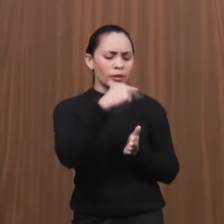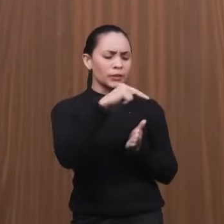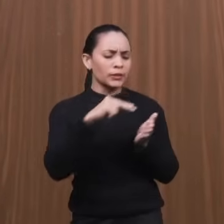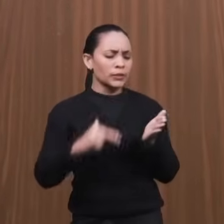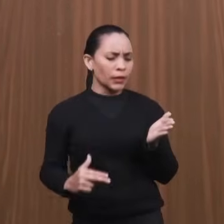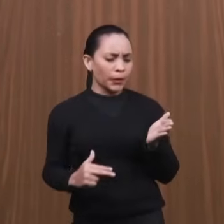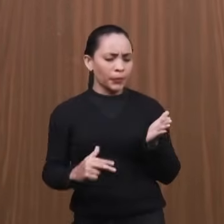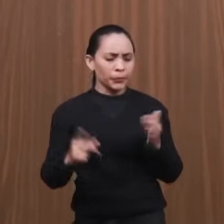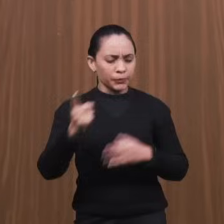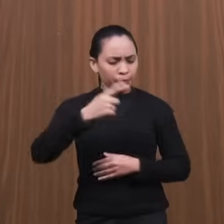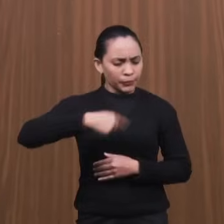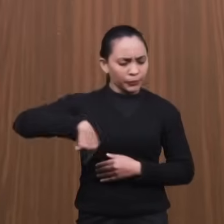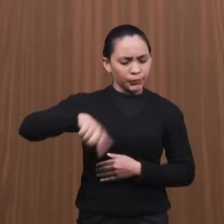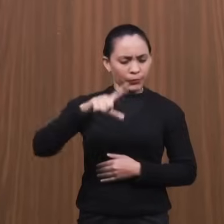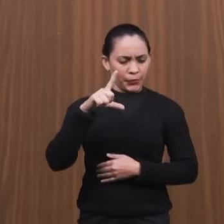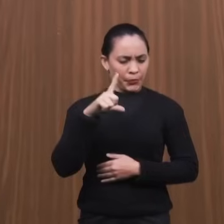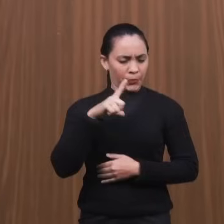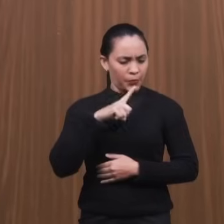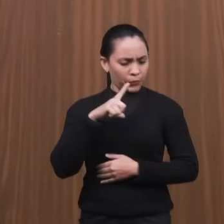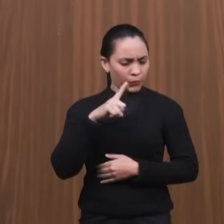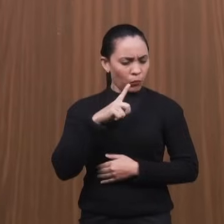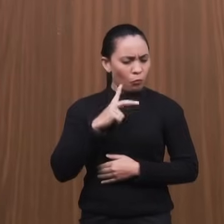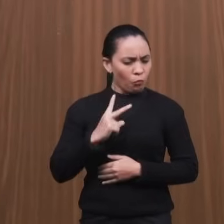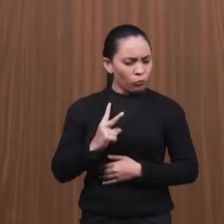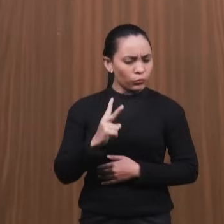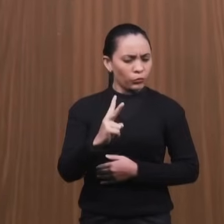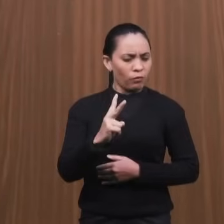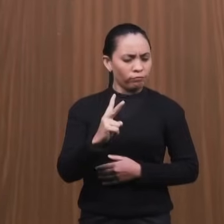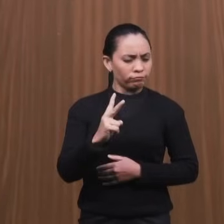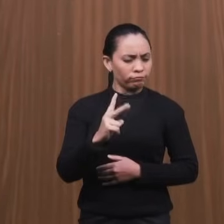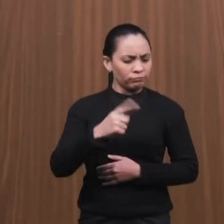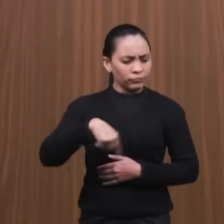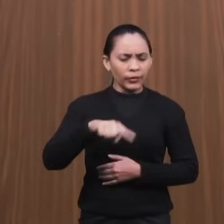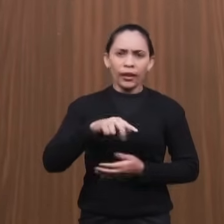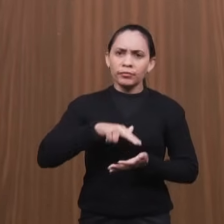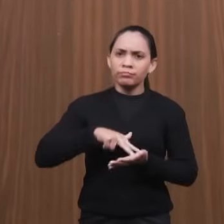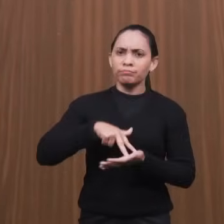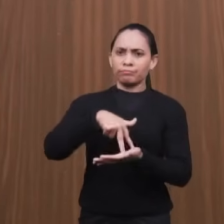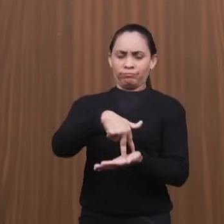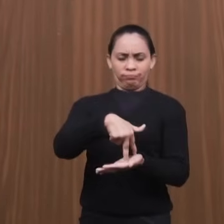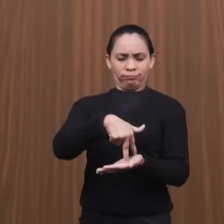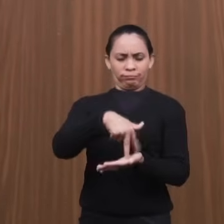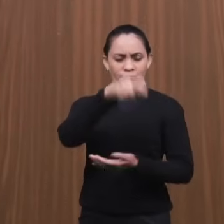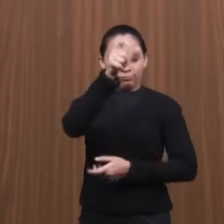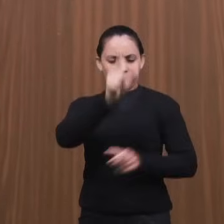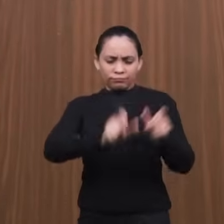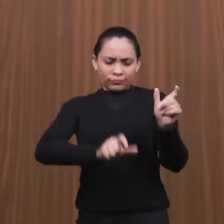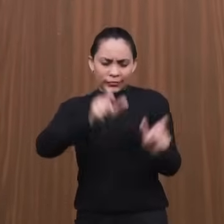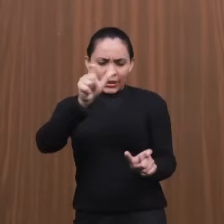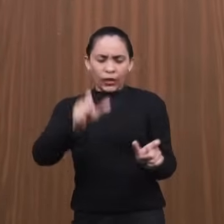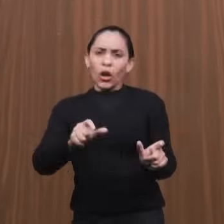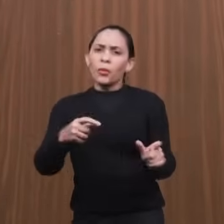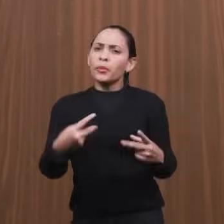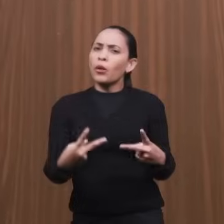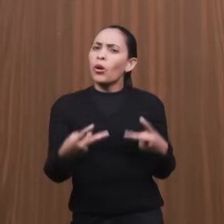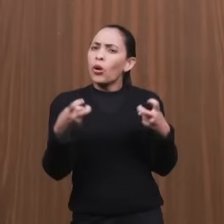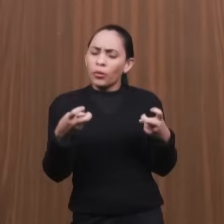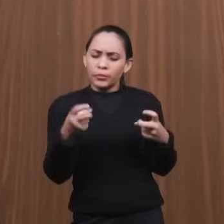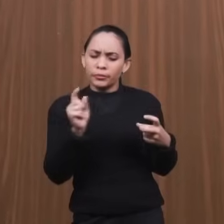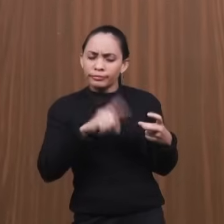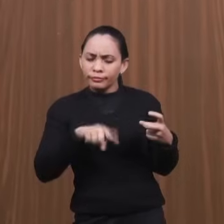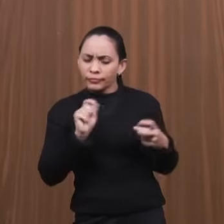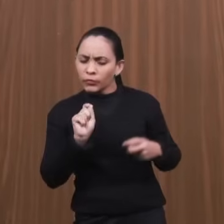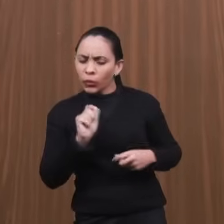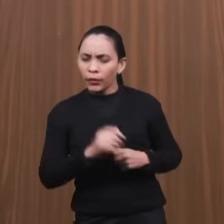assim, conservados, ou seja, preservados. Por que essa observação? Porque a